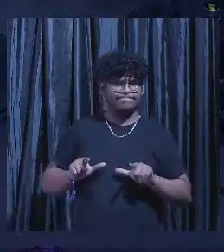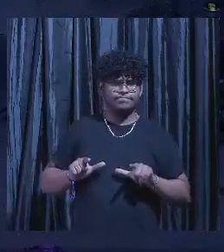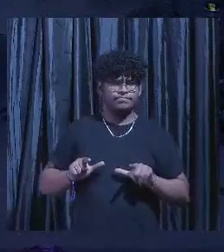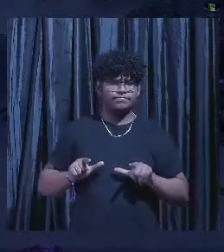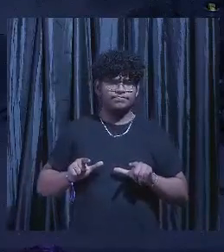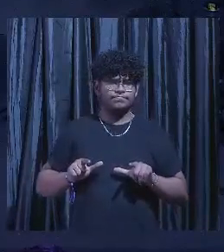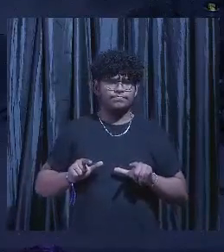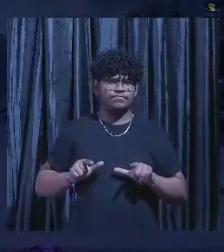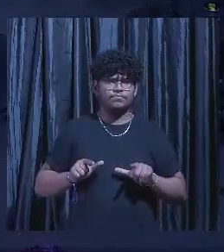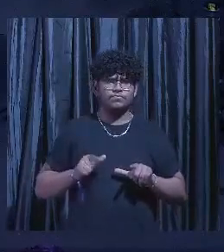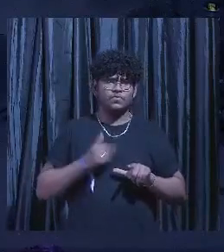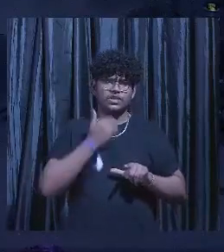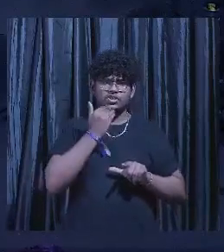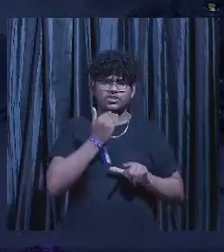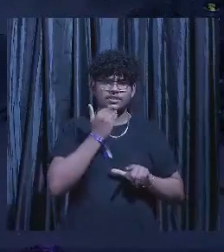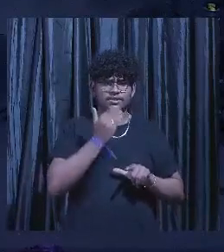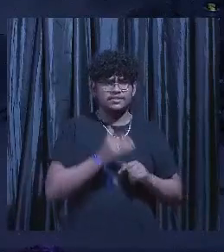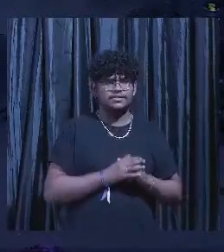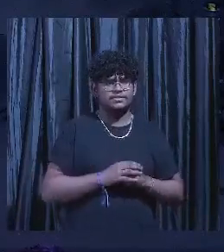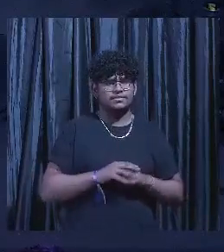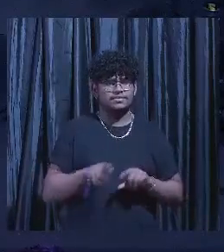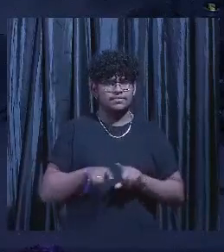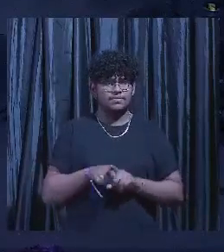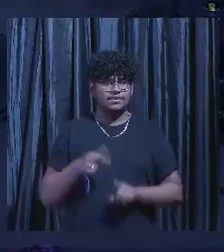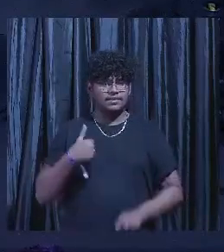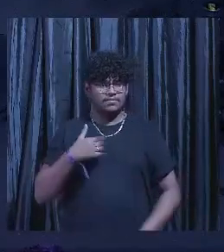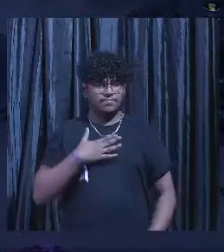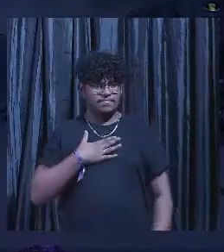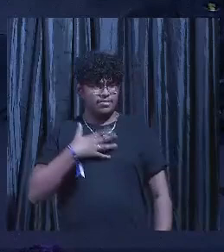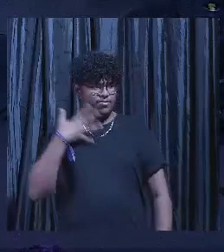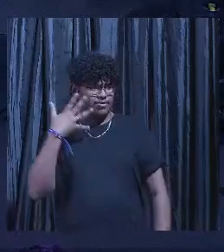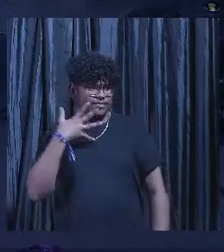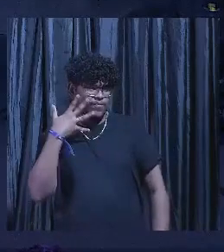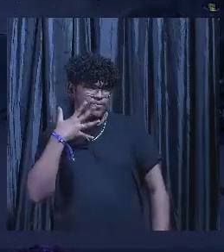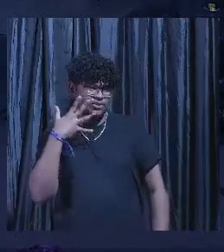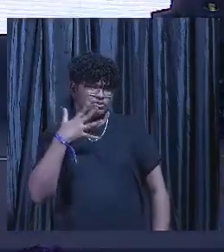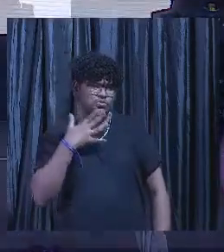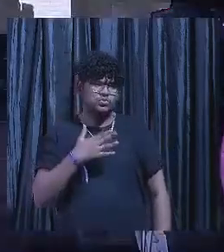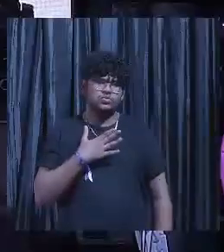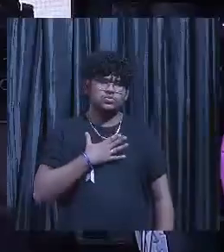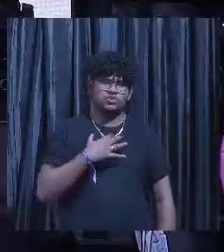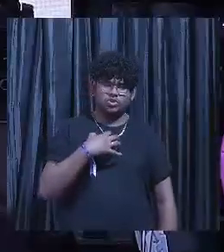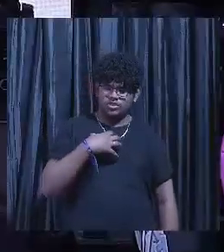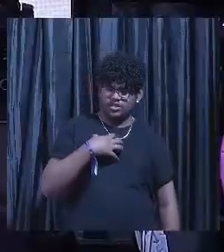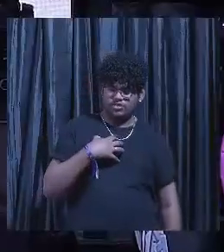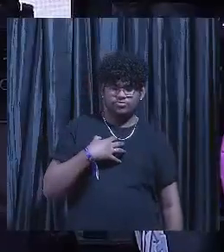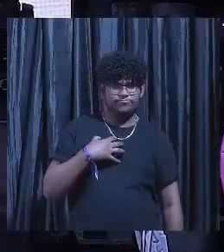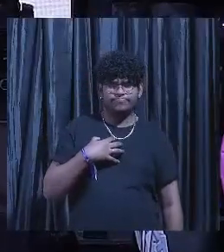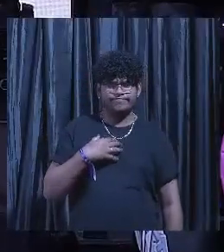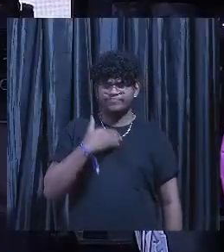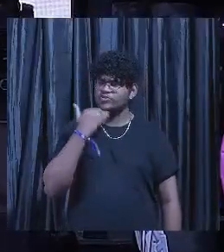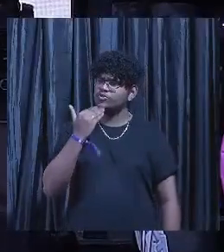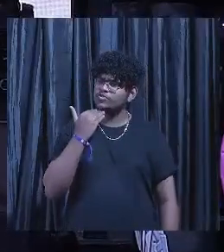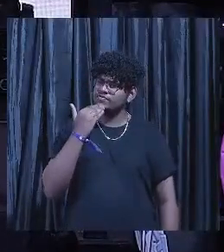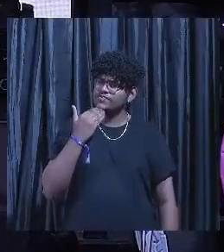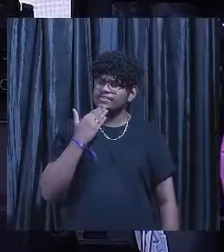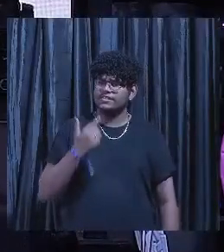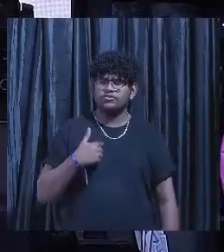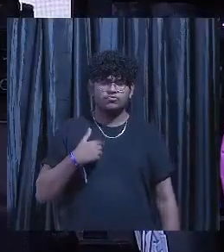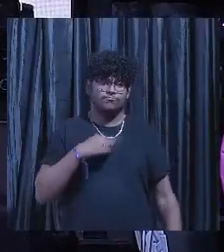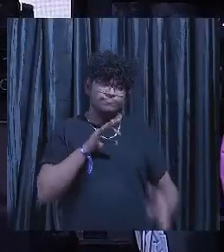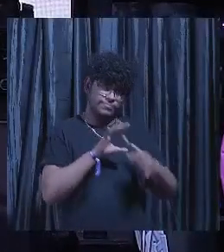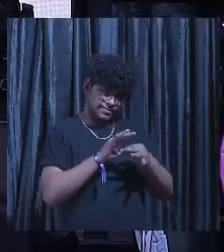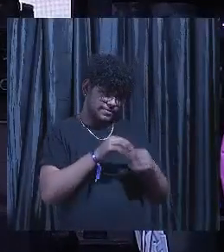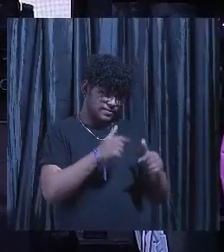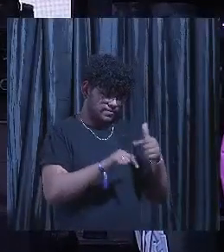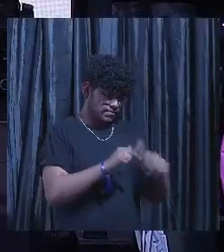suficiente para o mercado, afinal, eu trabalho muito conectada com comunicação. E ali, a partir